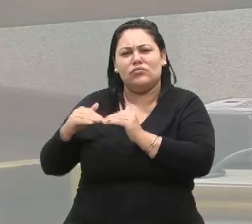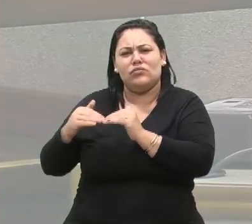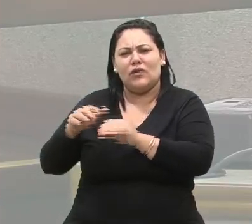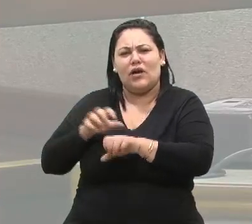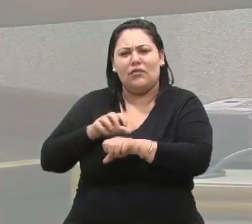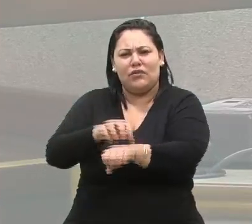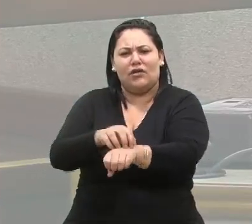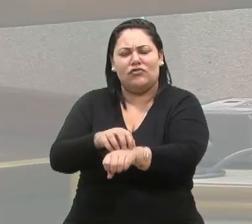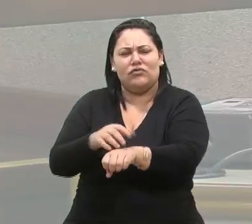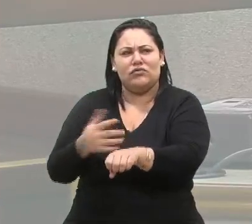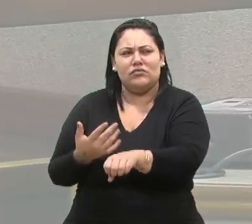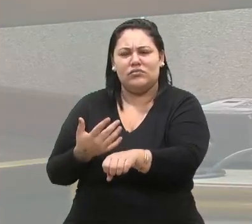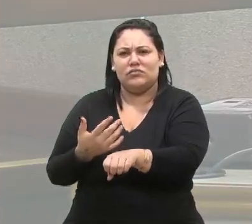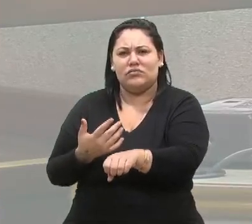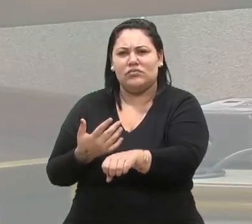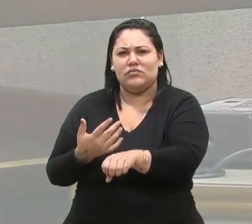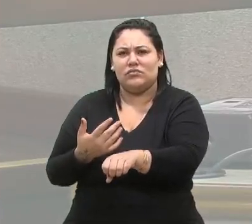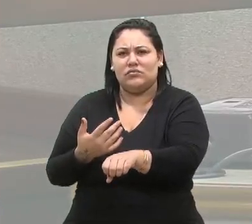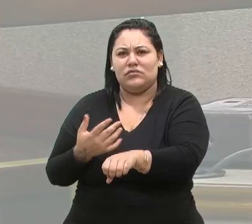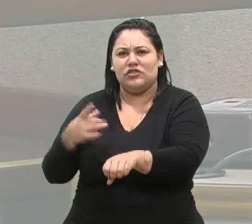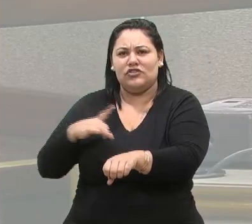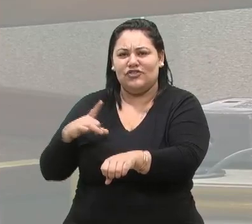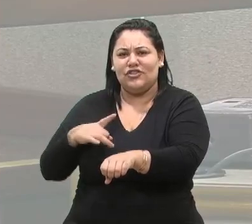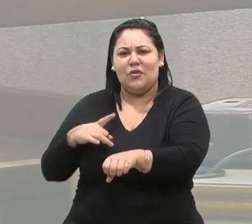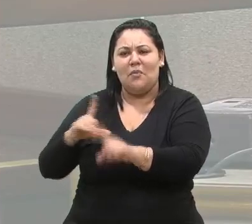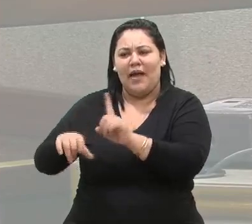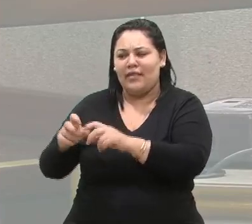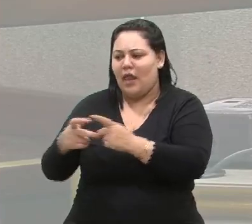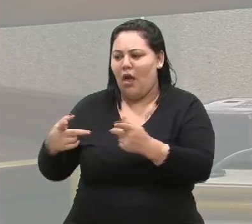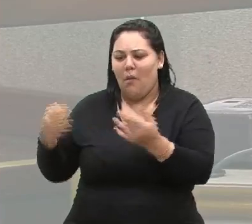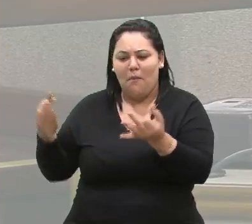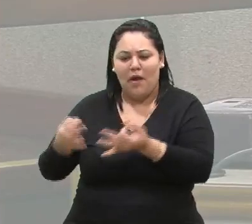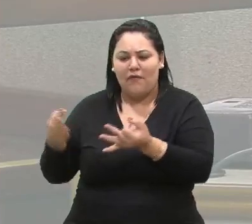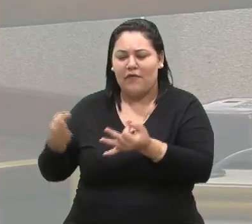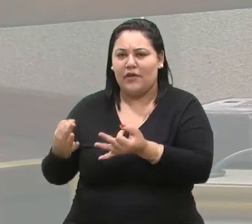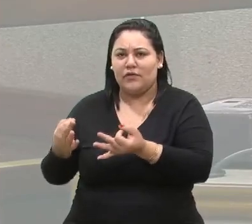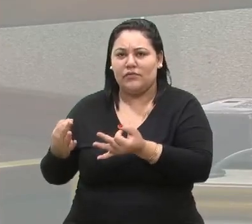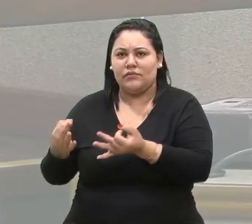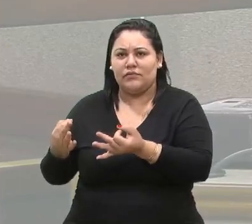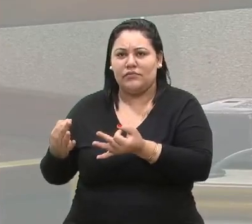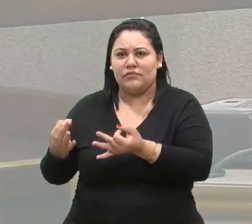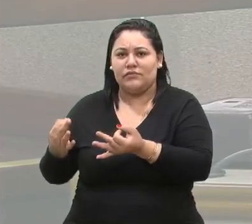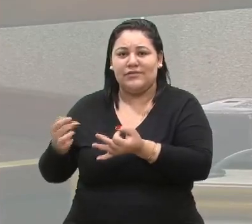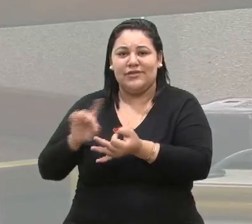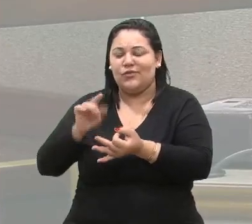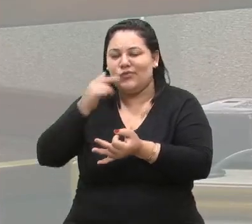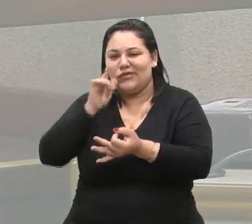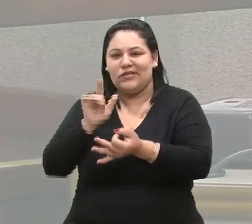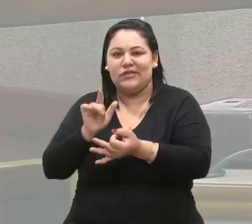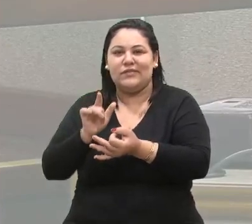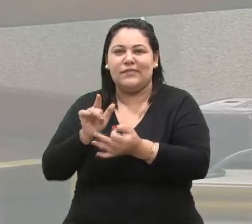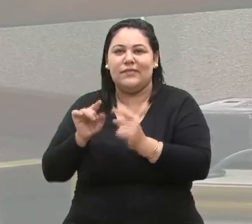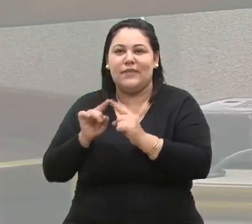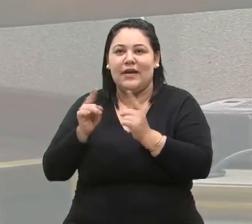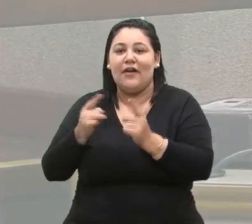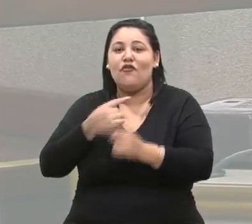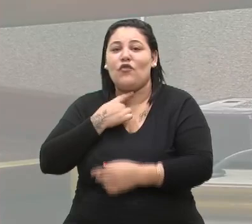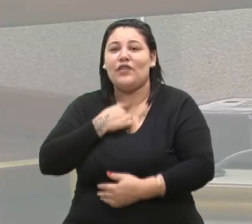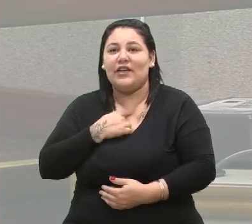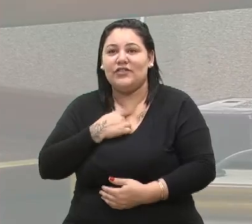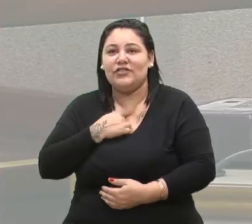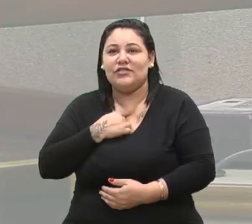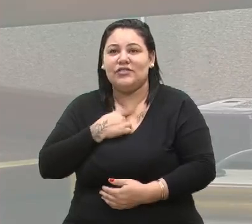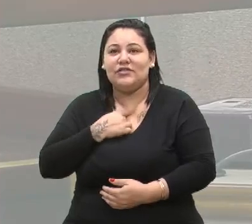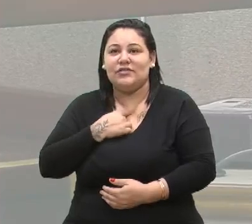folhas de Brasilite em perfeitas condições. E eu só não conseguia, porque meu carro não tinha reco, mas a vontade era de